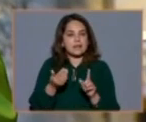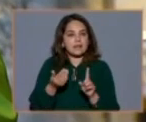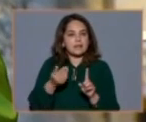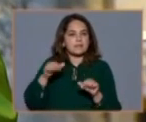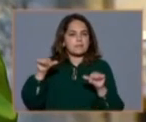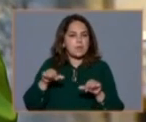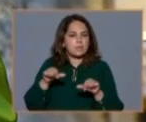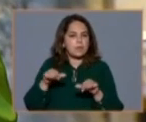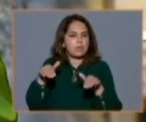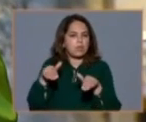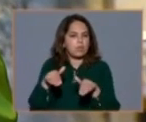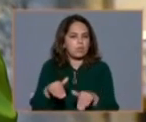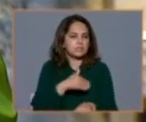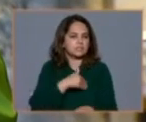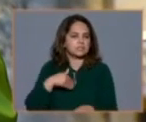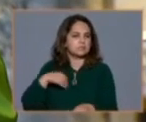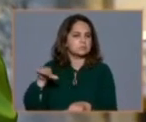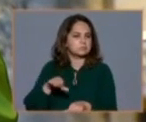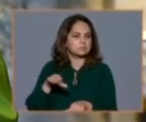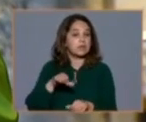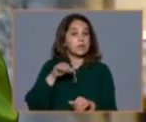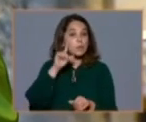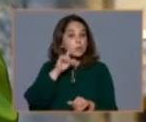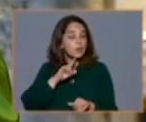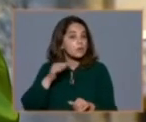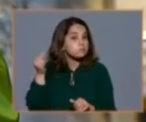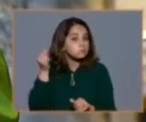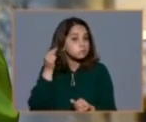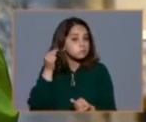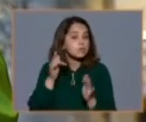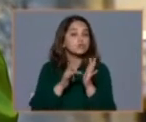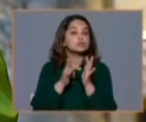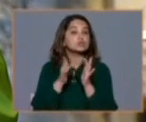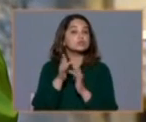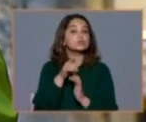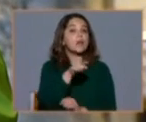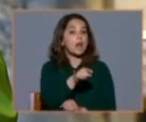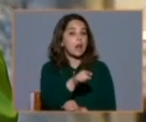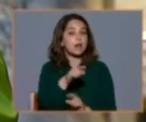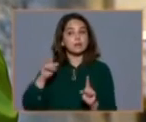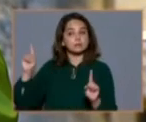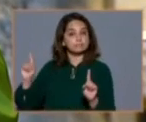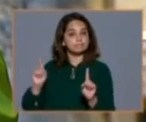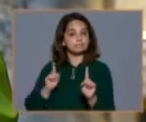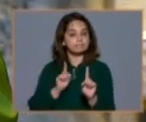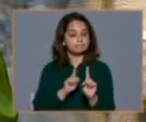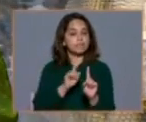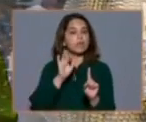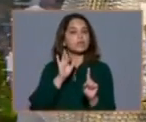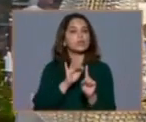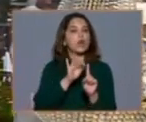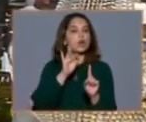piorava cada vez mais. Tendo ouvido falar de Jesus, veio por entre a multidão e